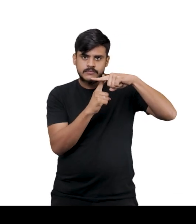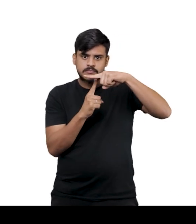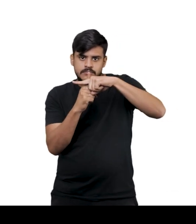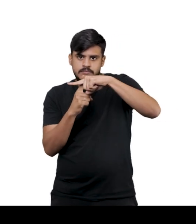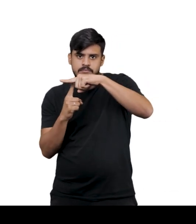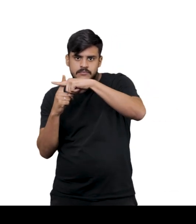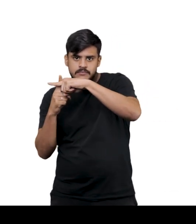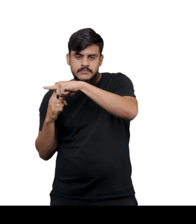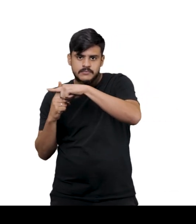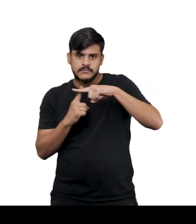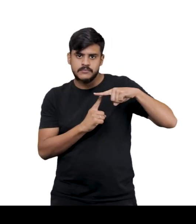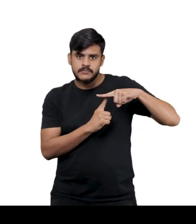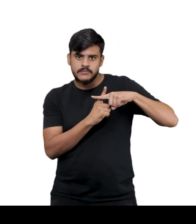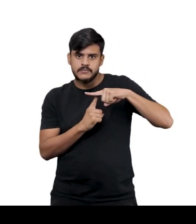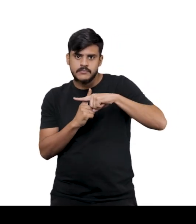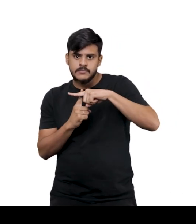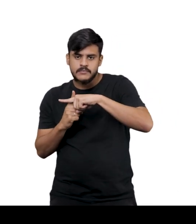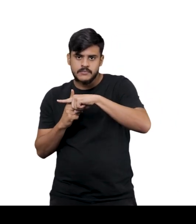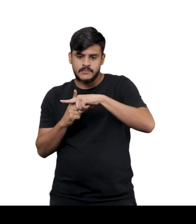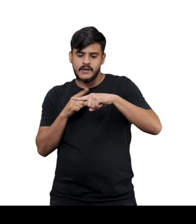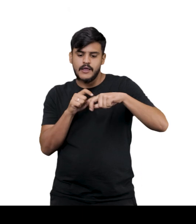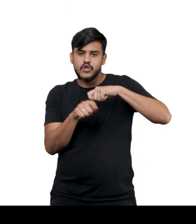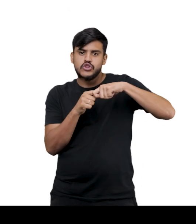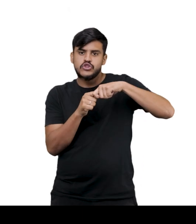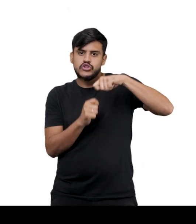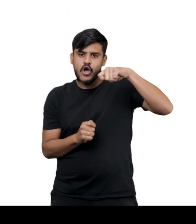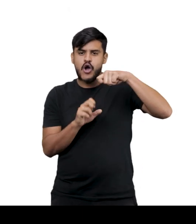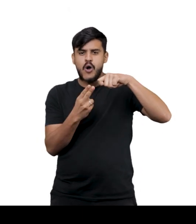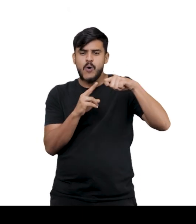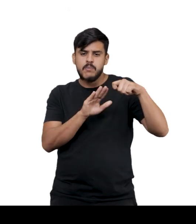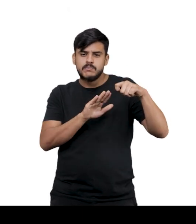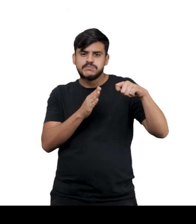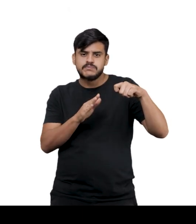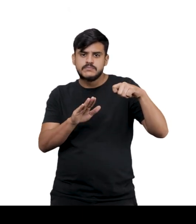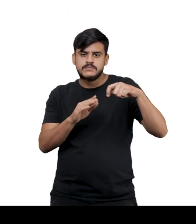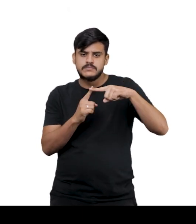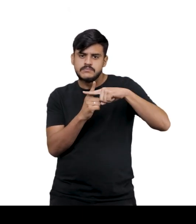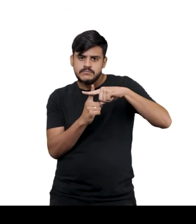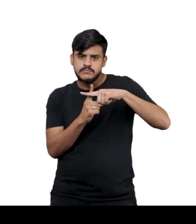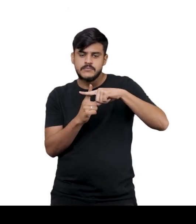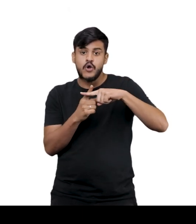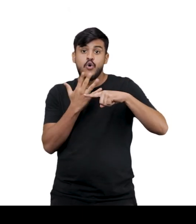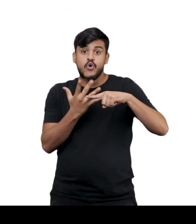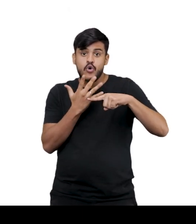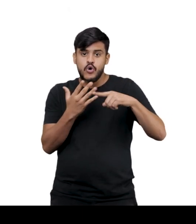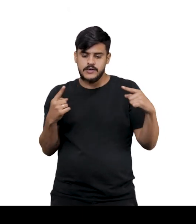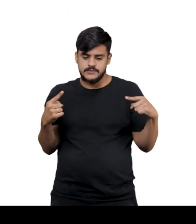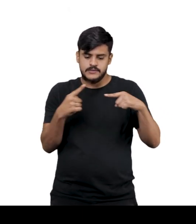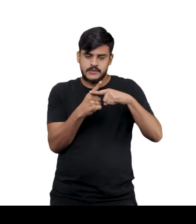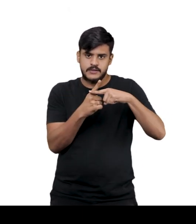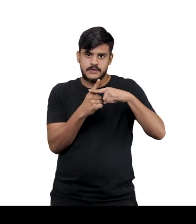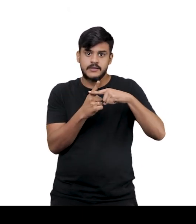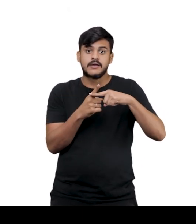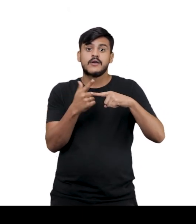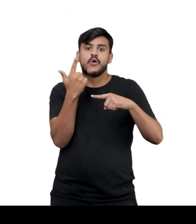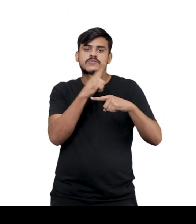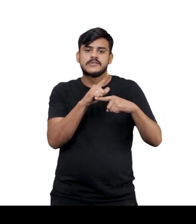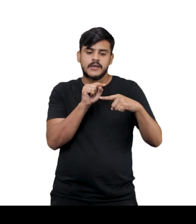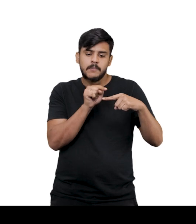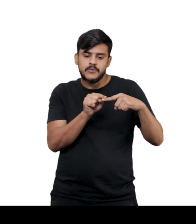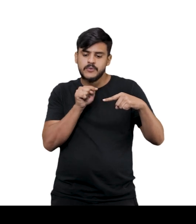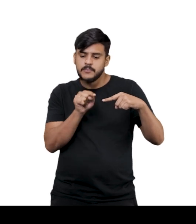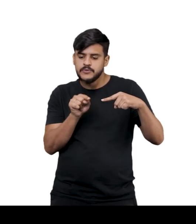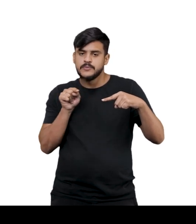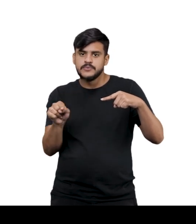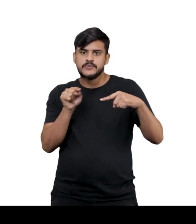linhas de intersecção. Em cada junção surgem nós ou pequenas bolhas de fios, onde as cores se